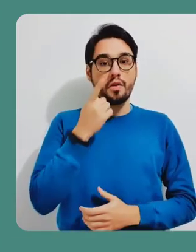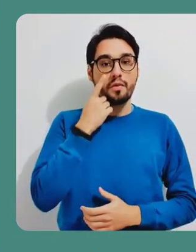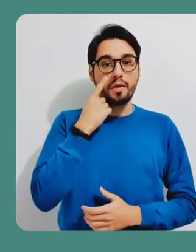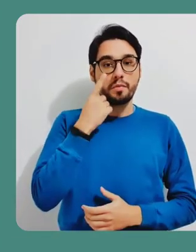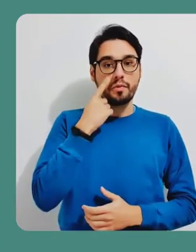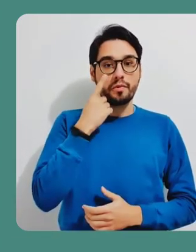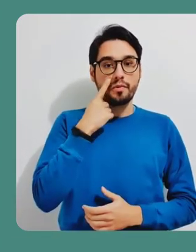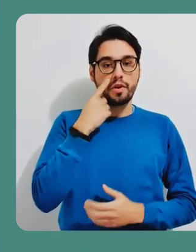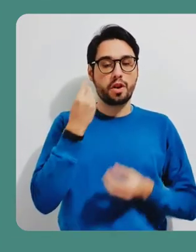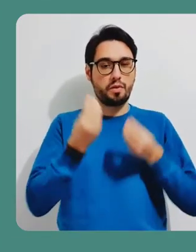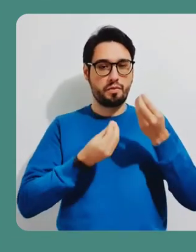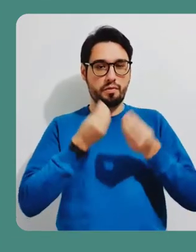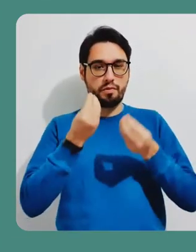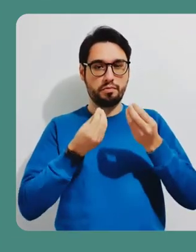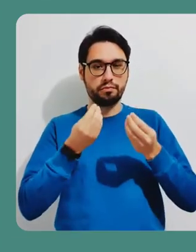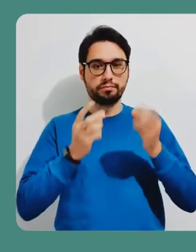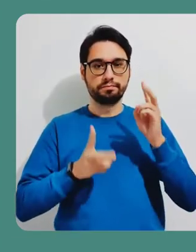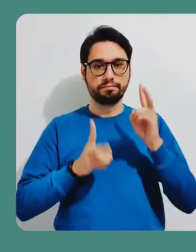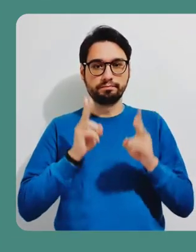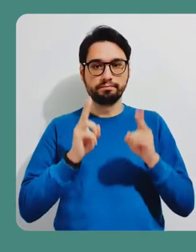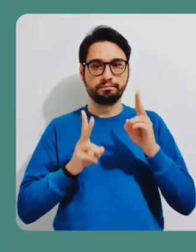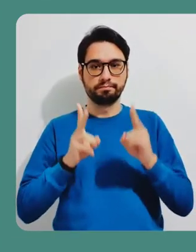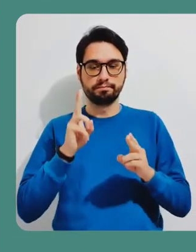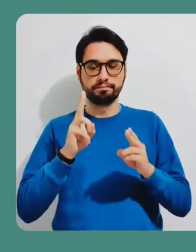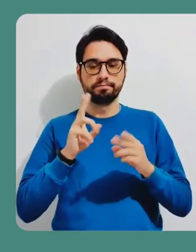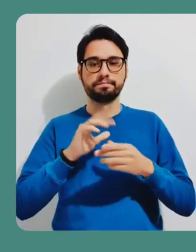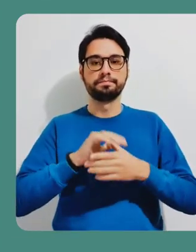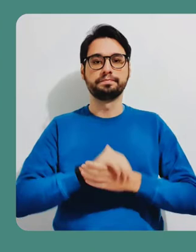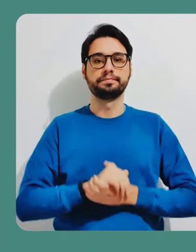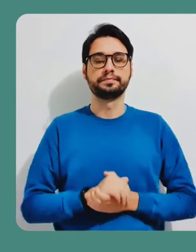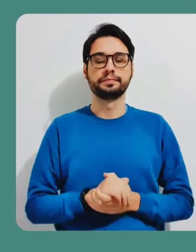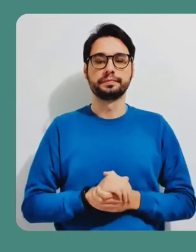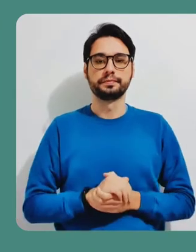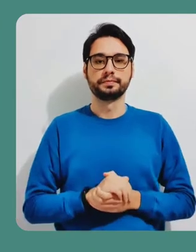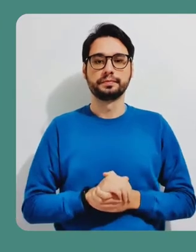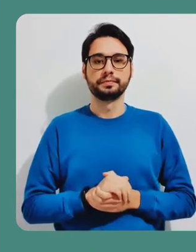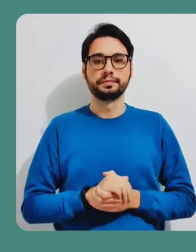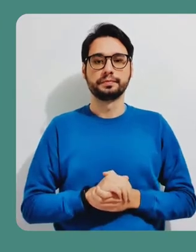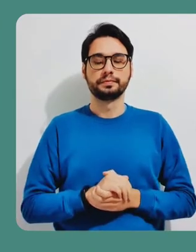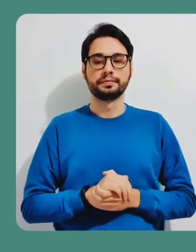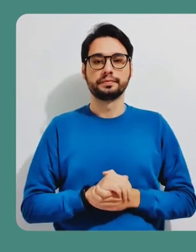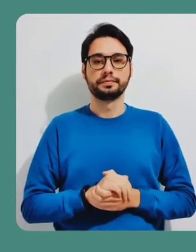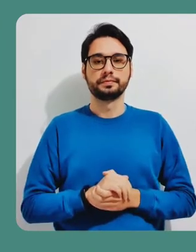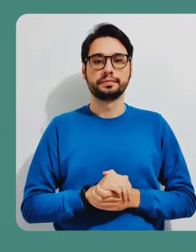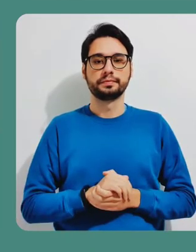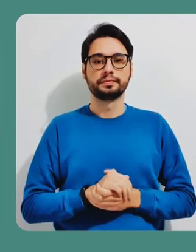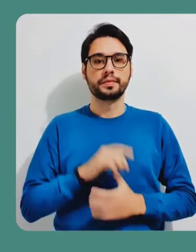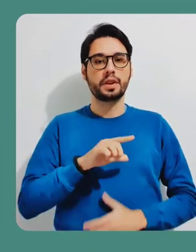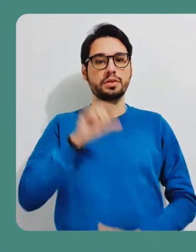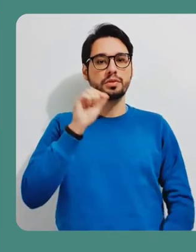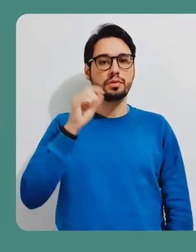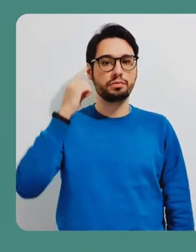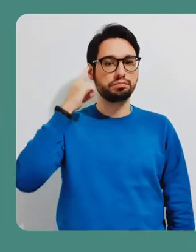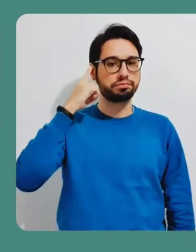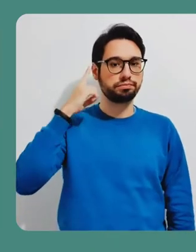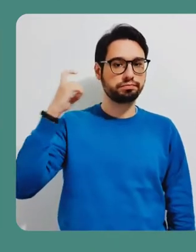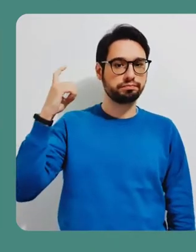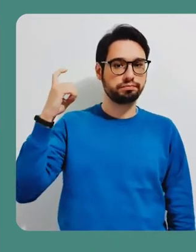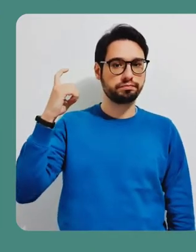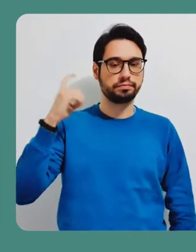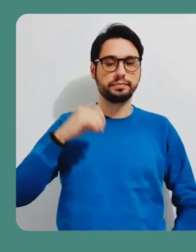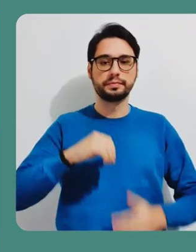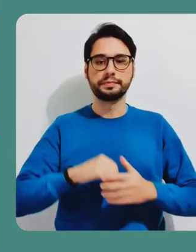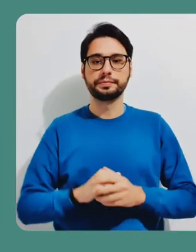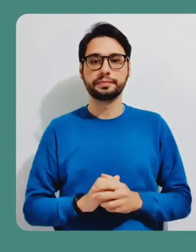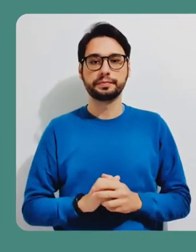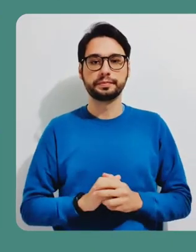e vamos então iniciar a gravação de um áudio onde a gente vai trabalhar a edição dele olá seja